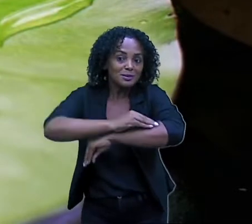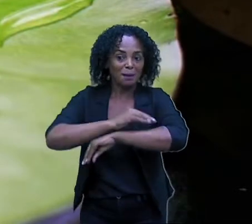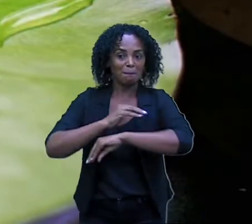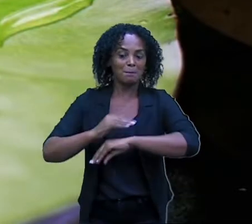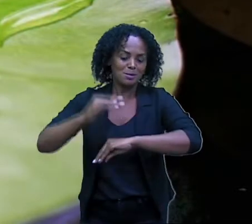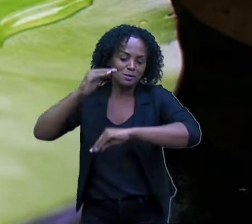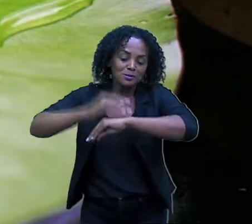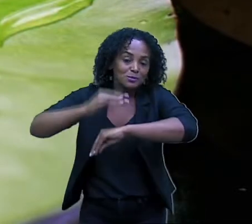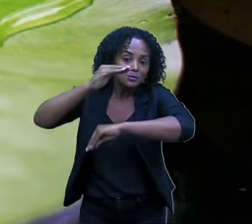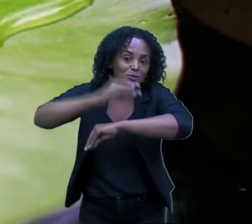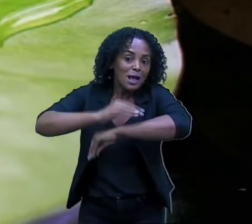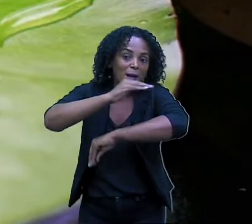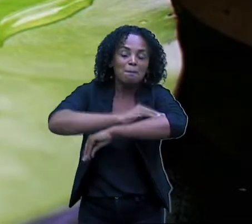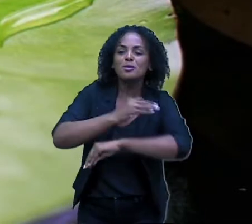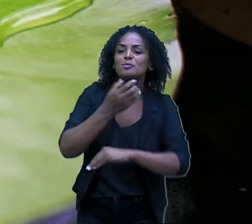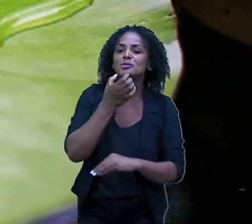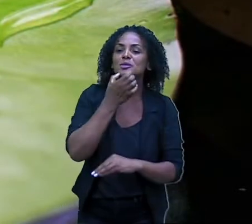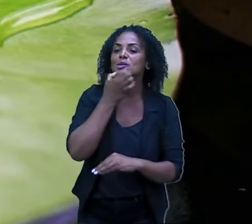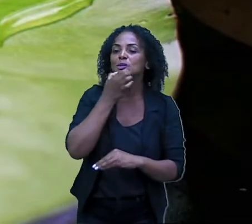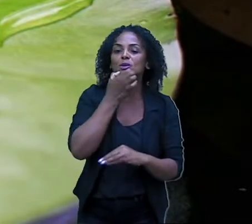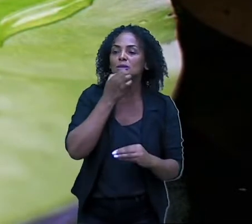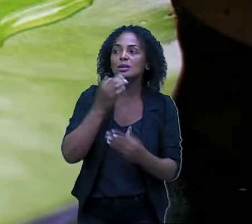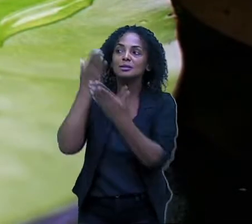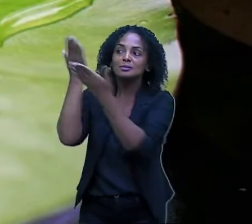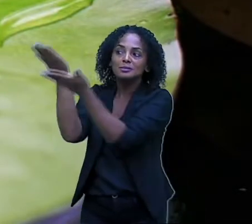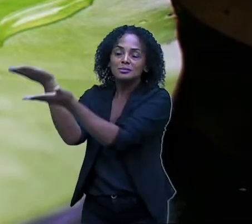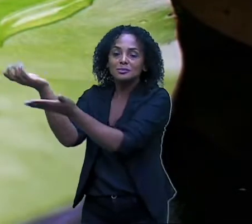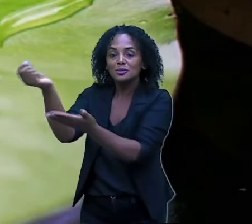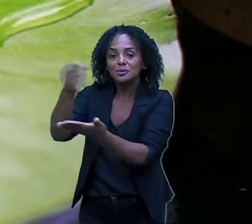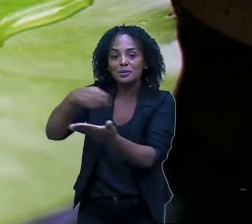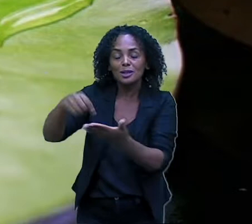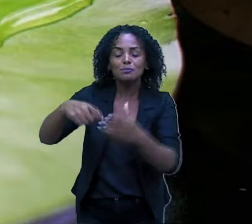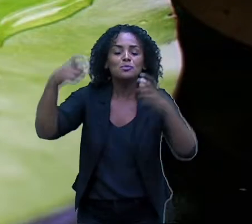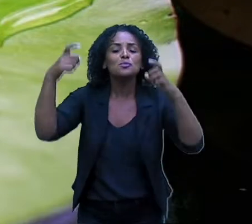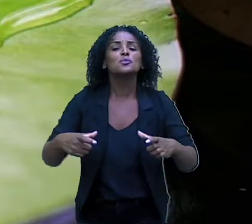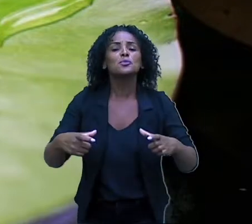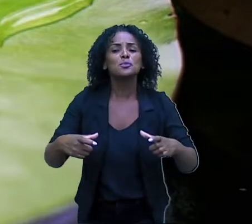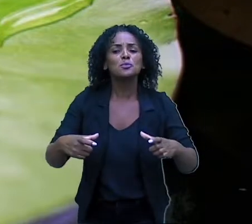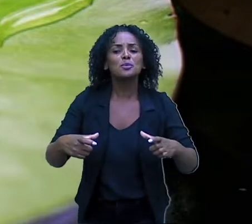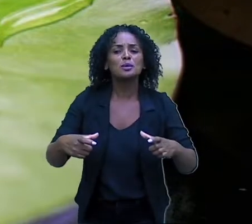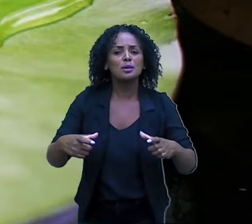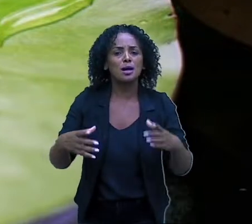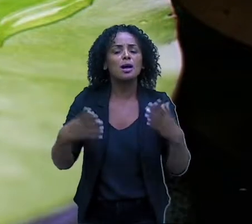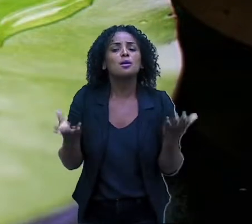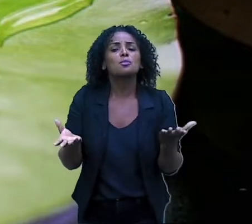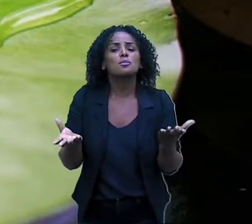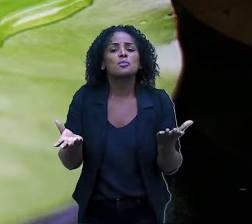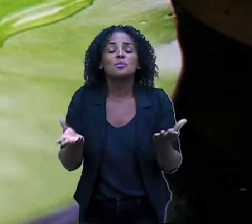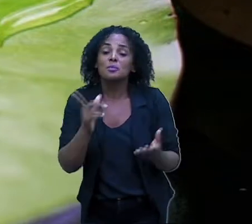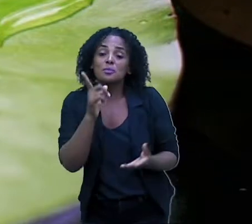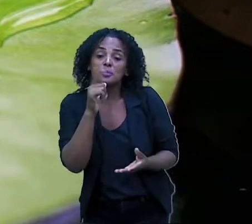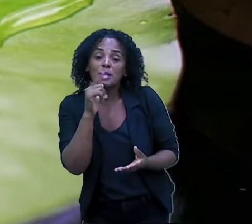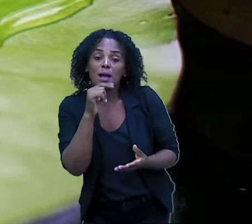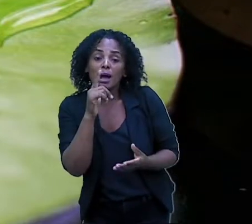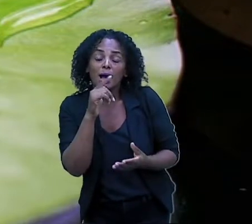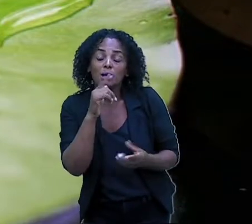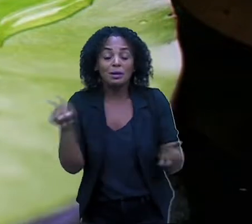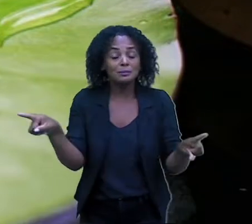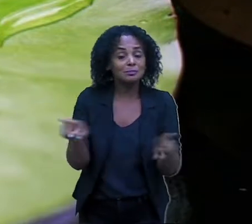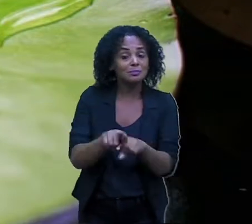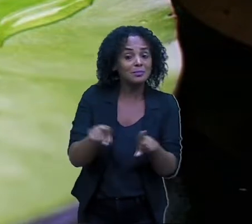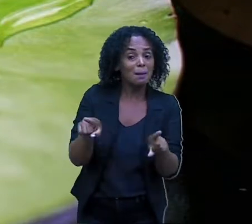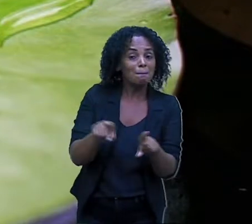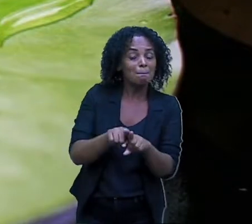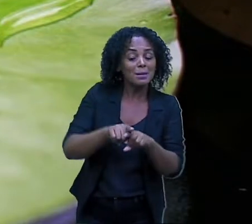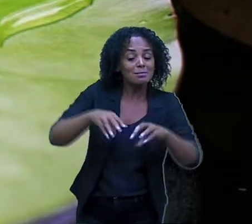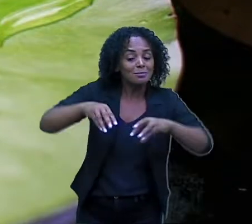Frog. Frog. Frog. Water. Water. Ou na land. Land.